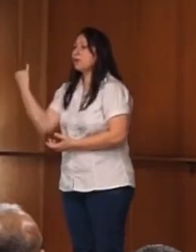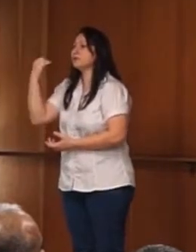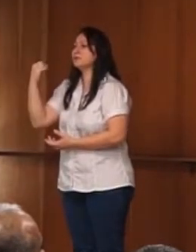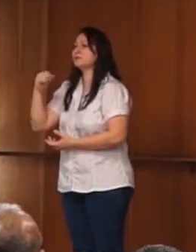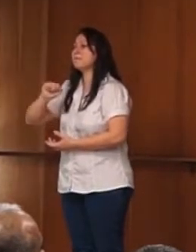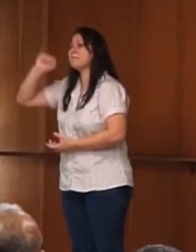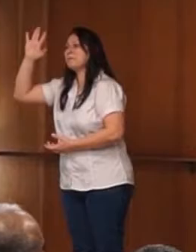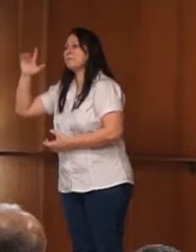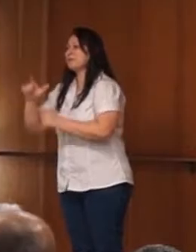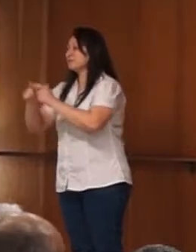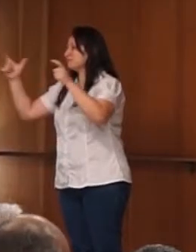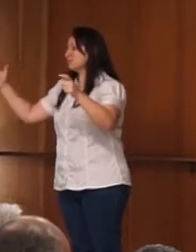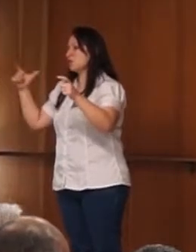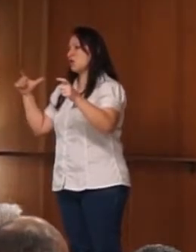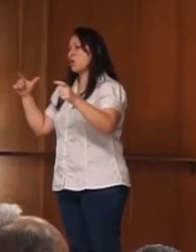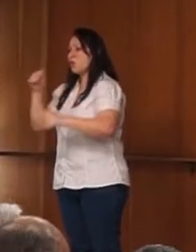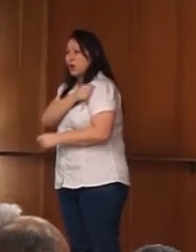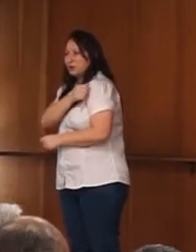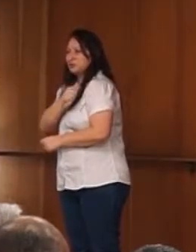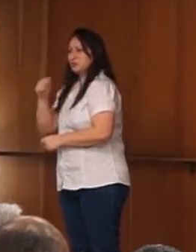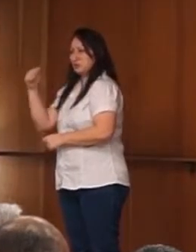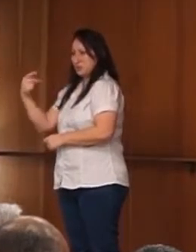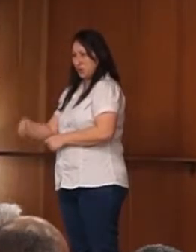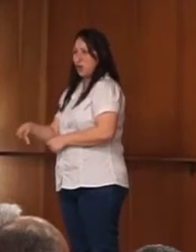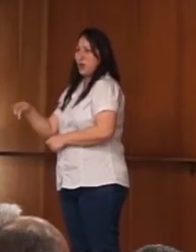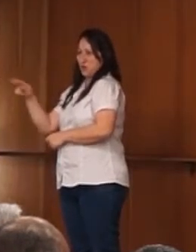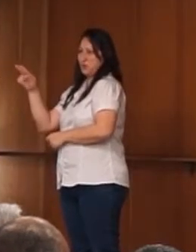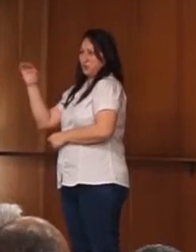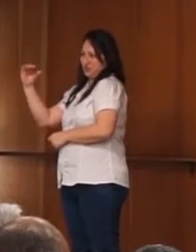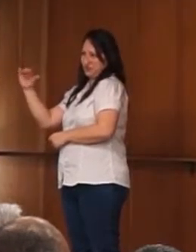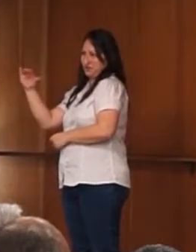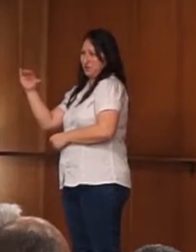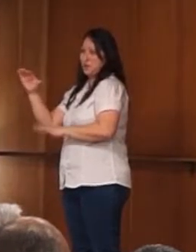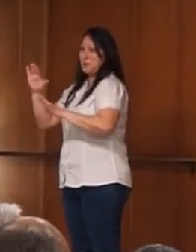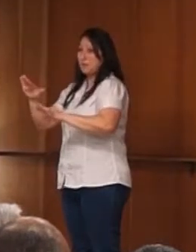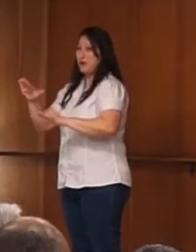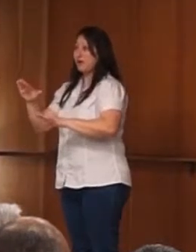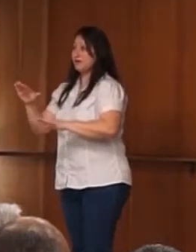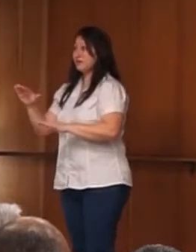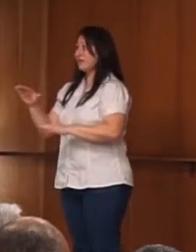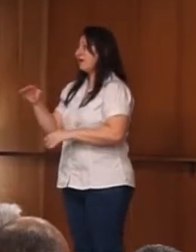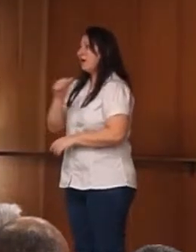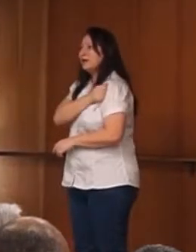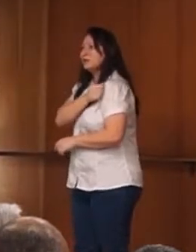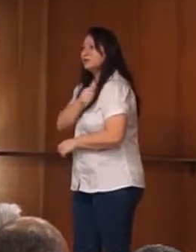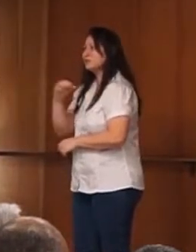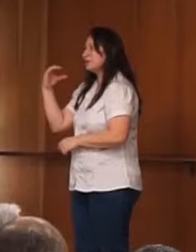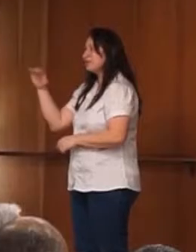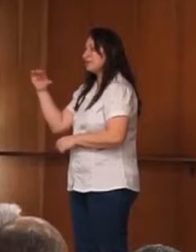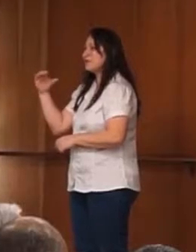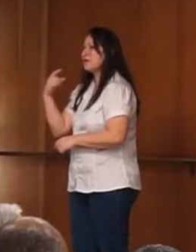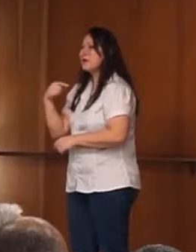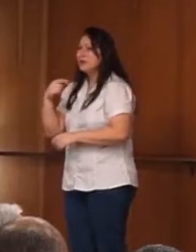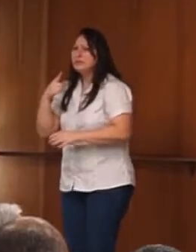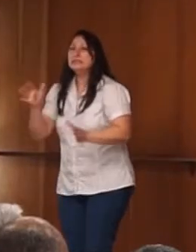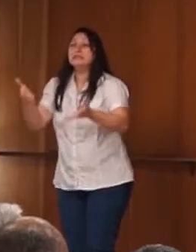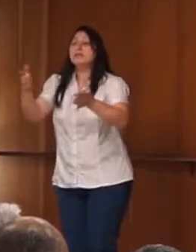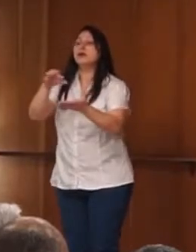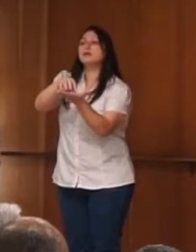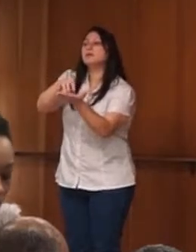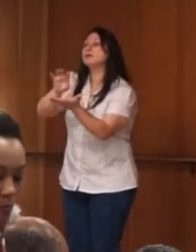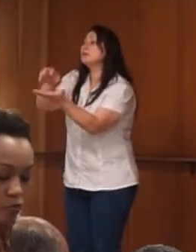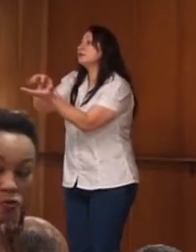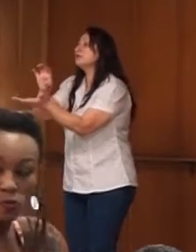Ela privilegia os estudantes de Niterói. Os estudantes de Niterói incitam muitas vezes o pessoal dos outros municípios a quererem mais, mas não tem de onde